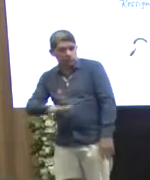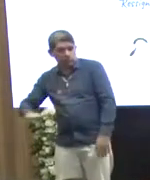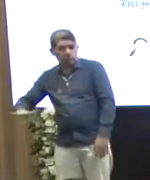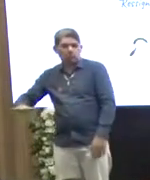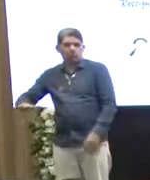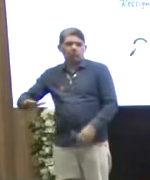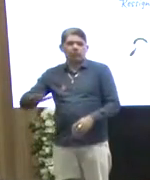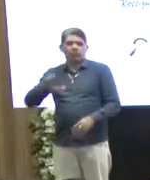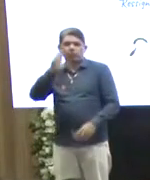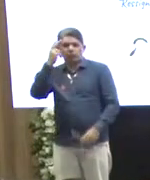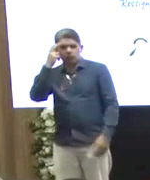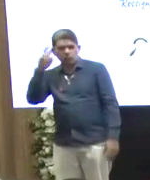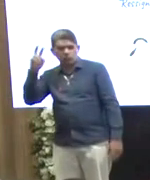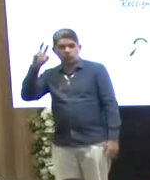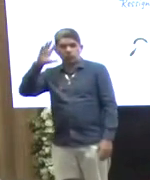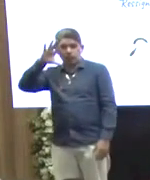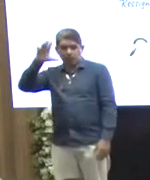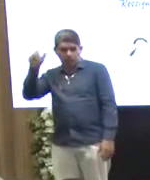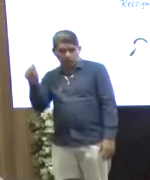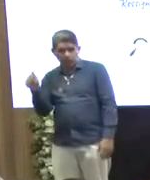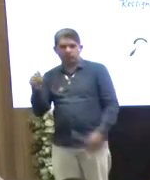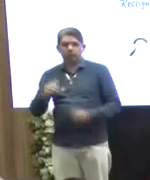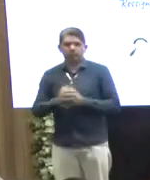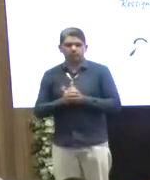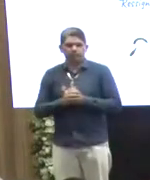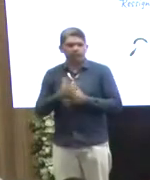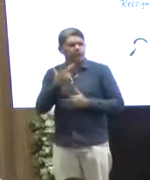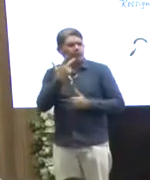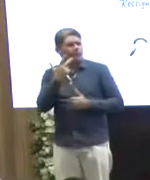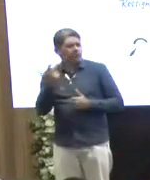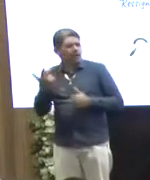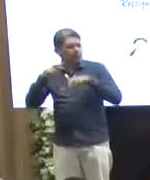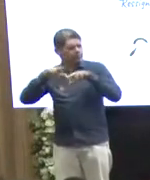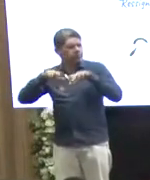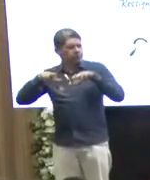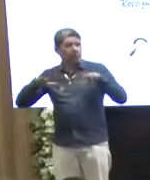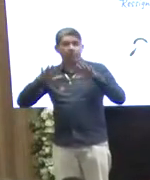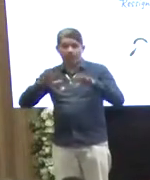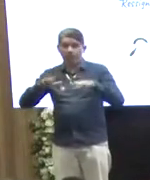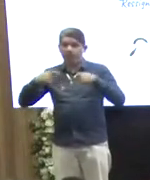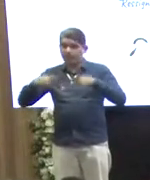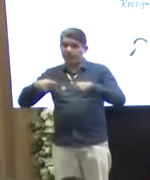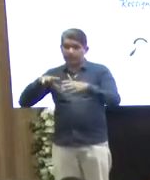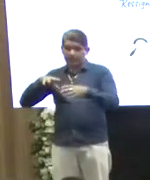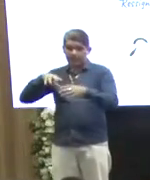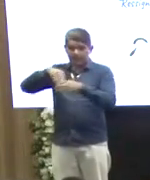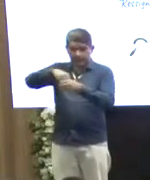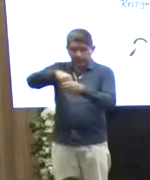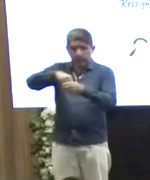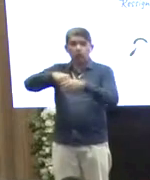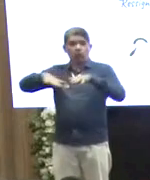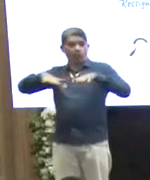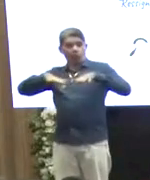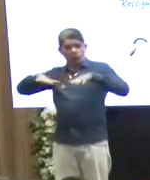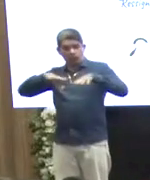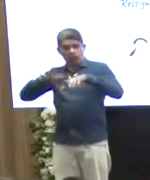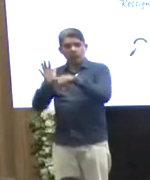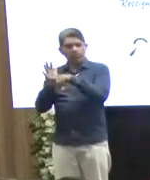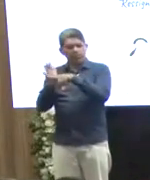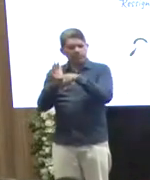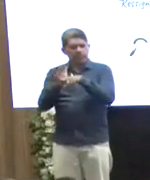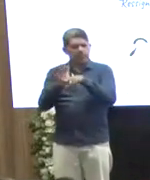estamos estudando e trazendo para a sala de aula. No segundo semestre, iremos estudar desde a educação